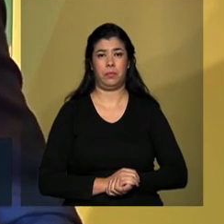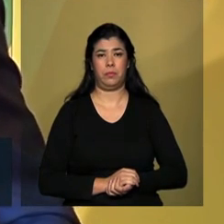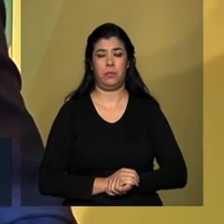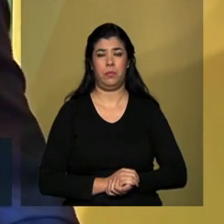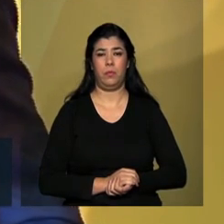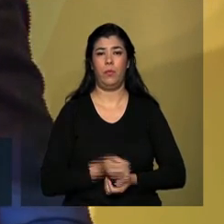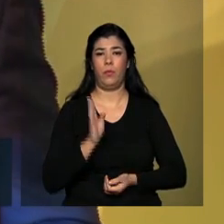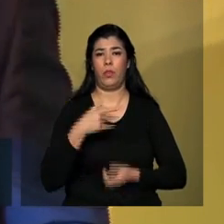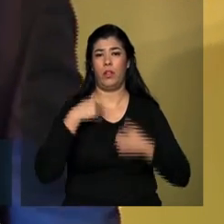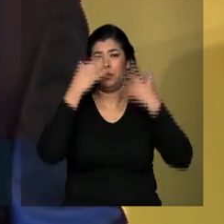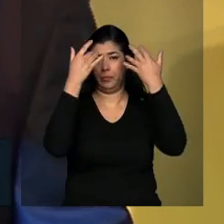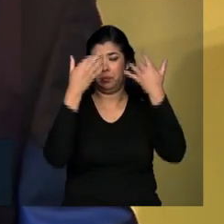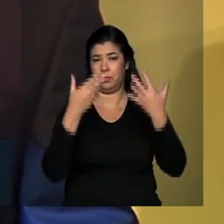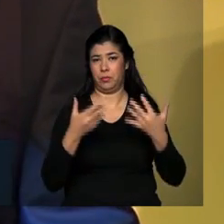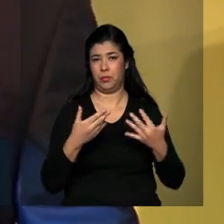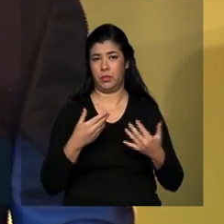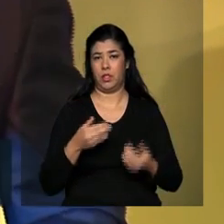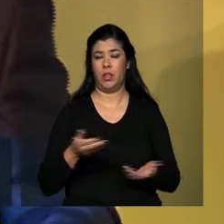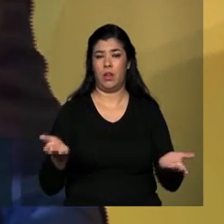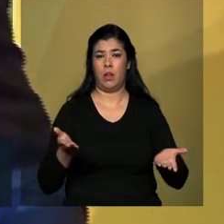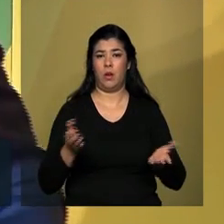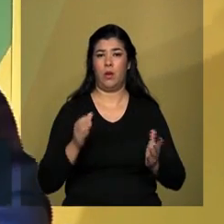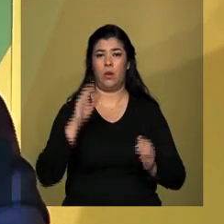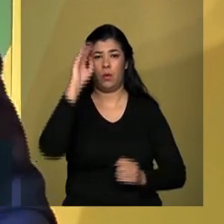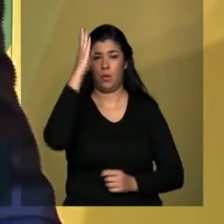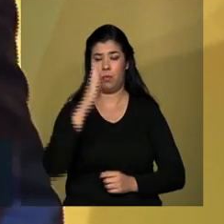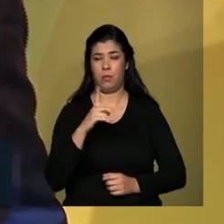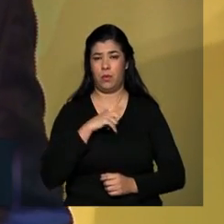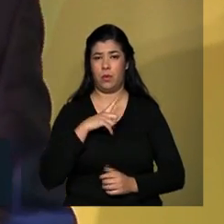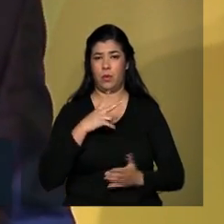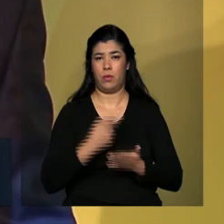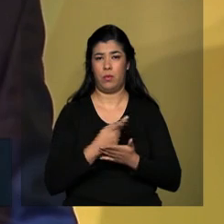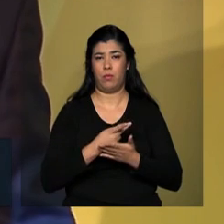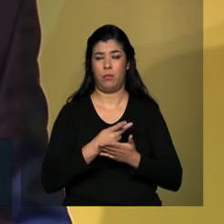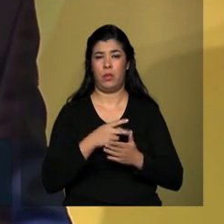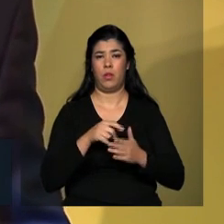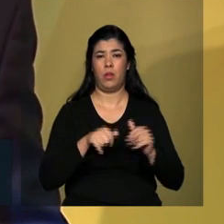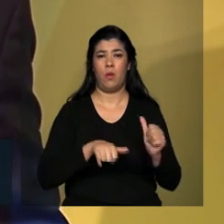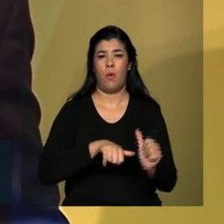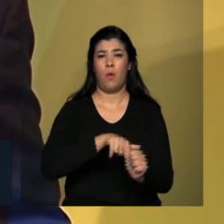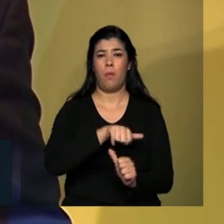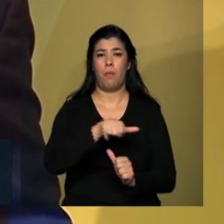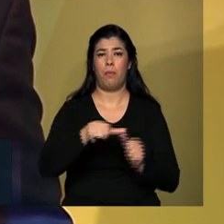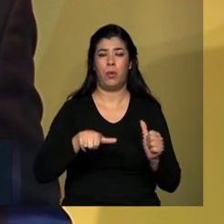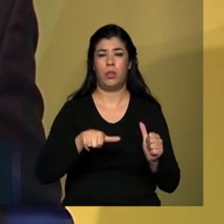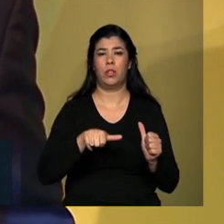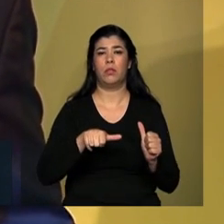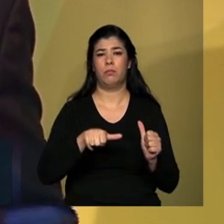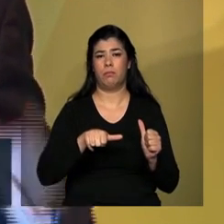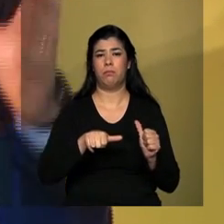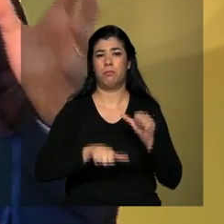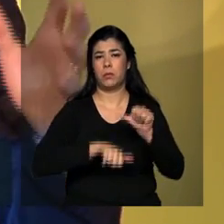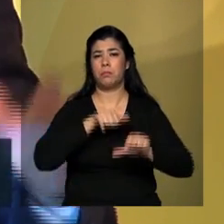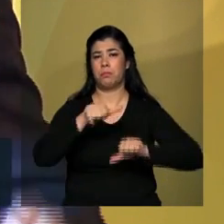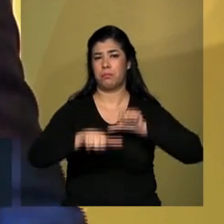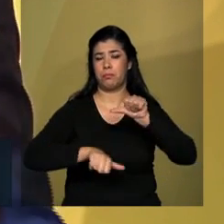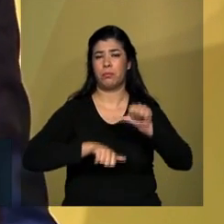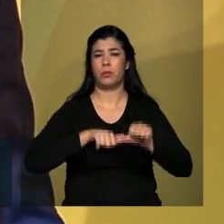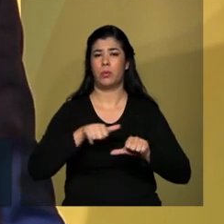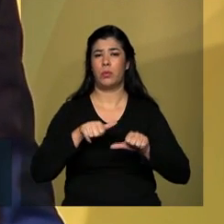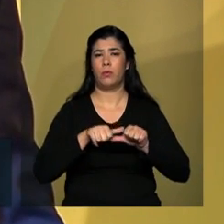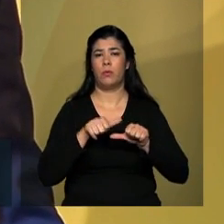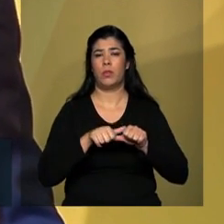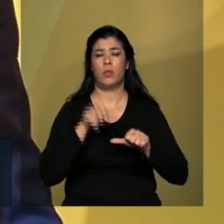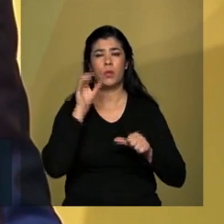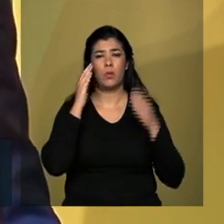Como já disse, estamos numa fase de transição e construção da base de um novo ciclo de crescimento. O